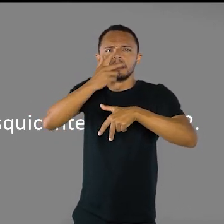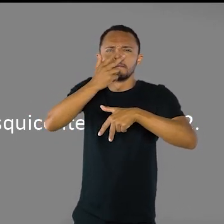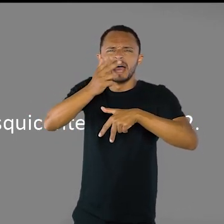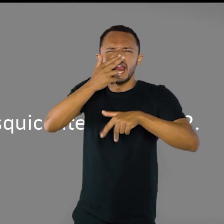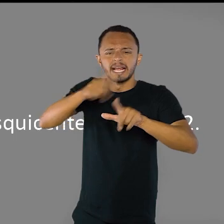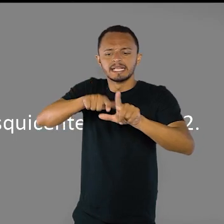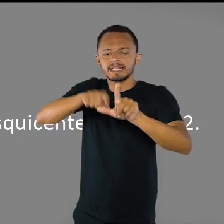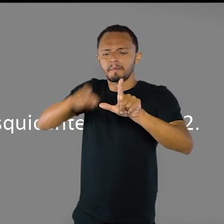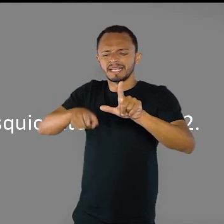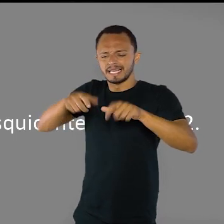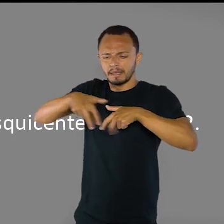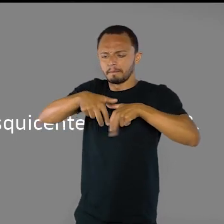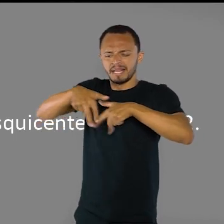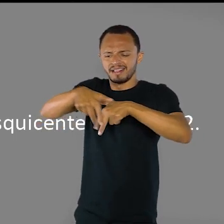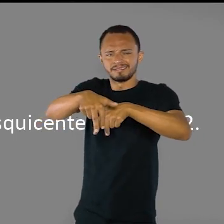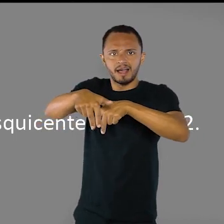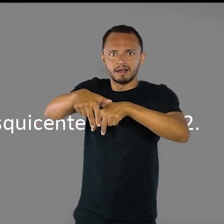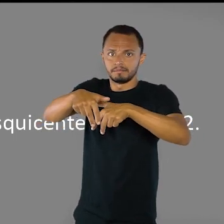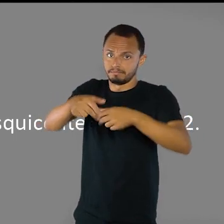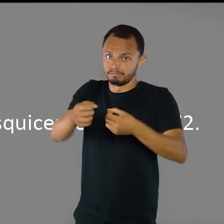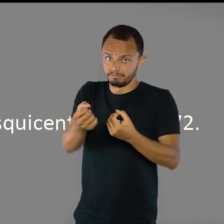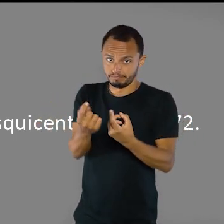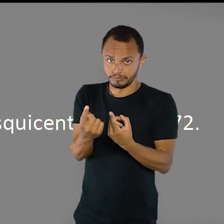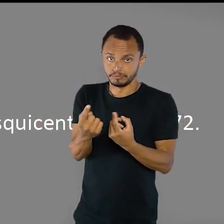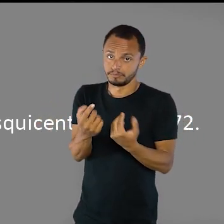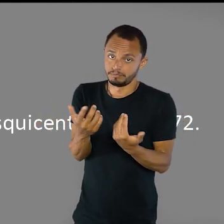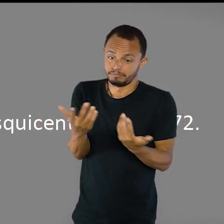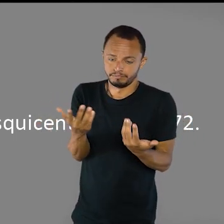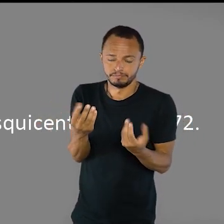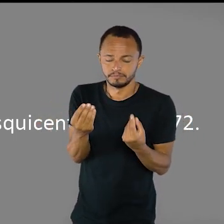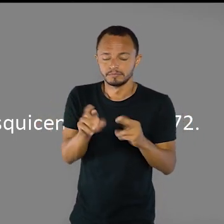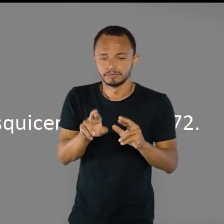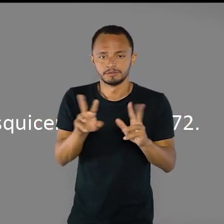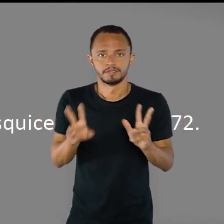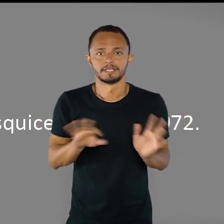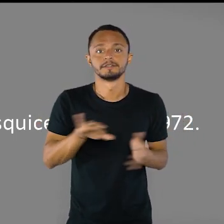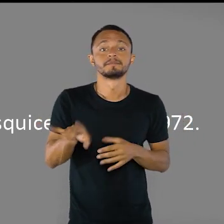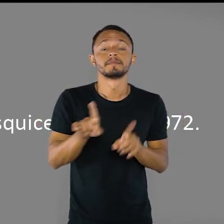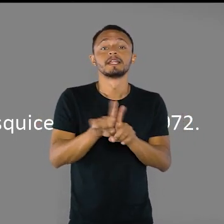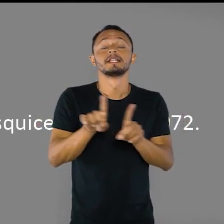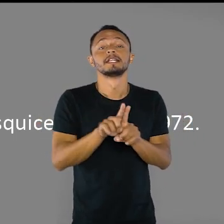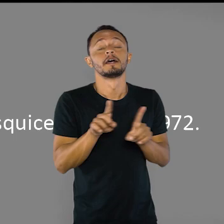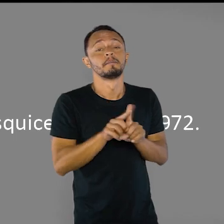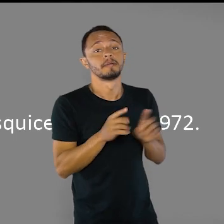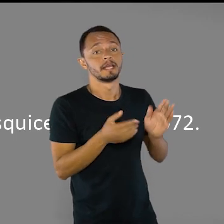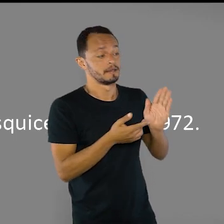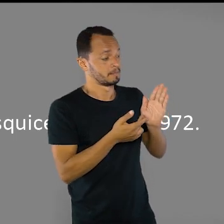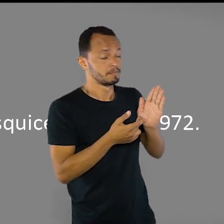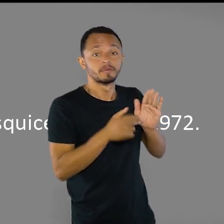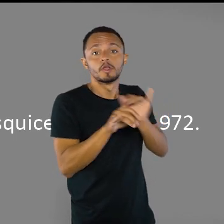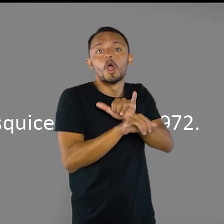fundo. Então, ela aparece numa série de propagandas nessa época. Nesse caso, uma